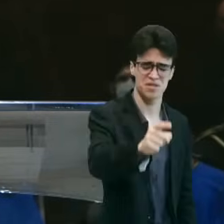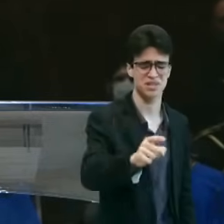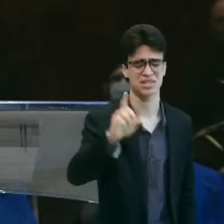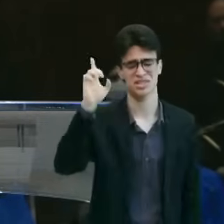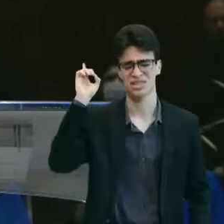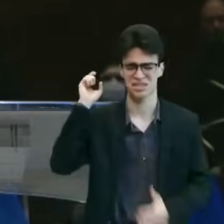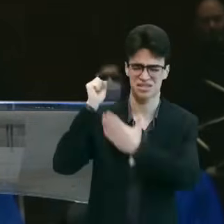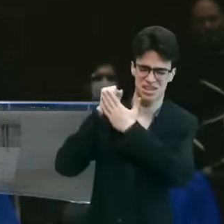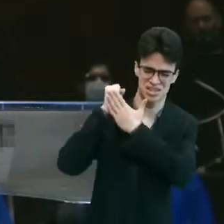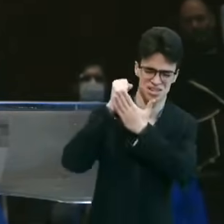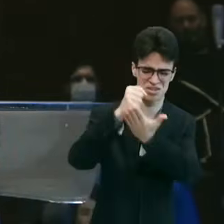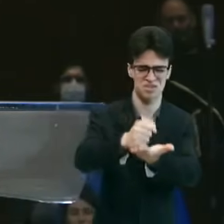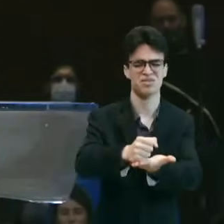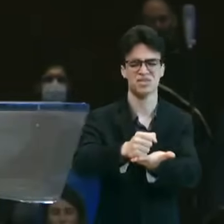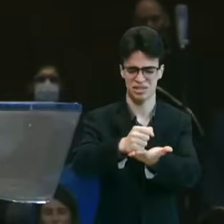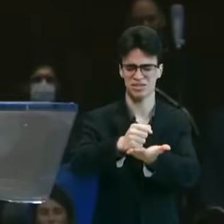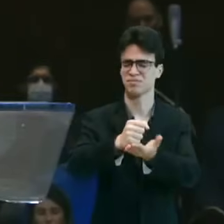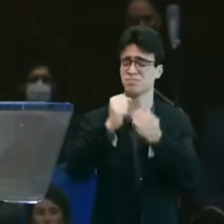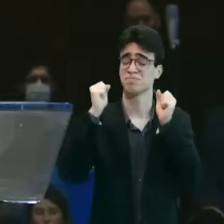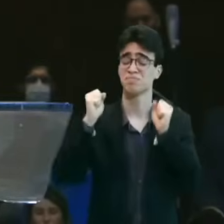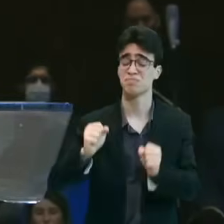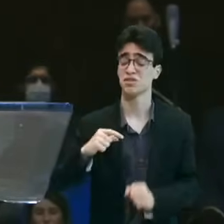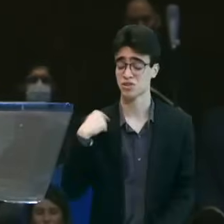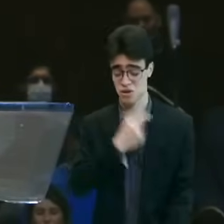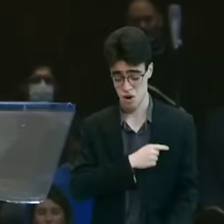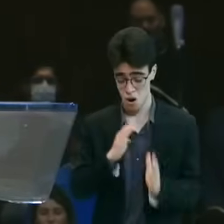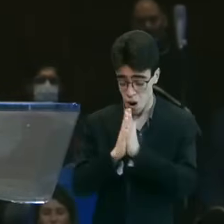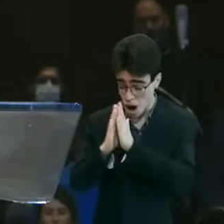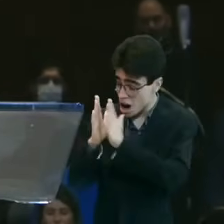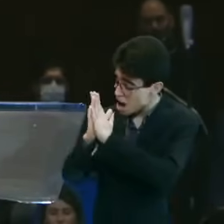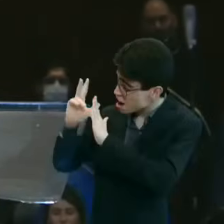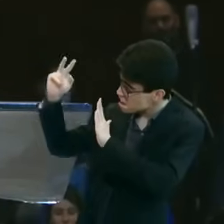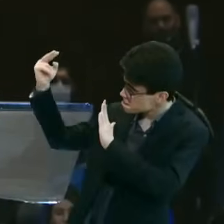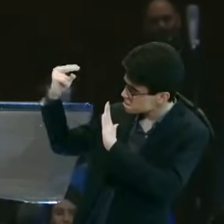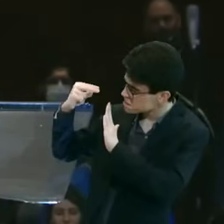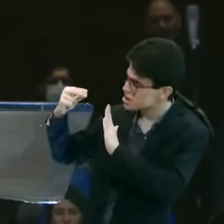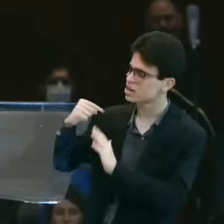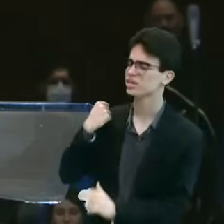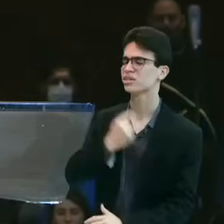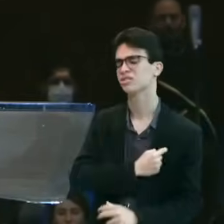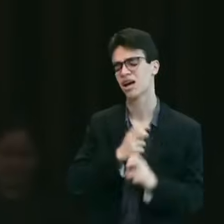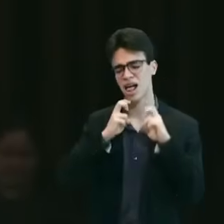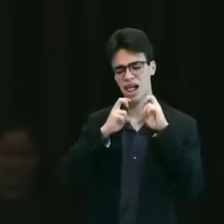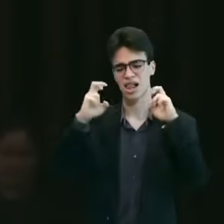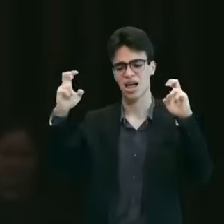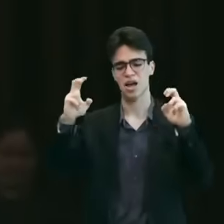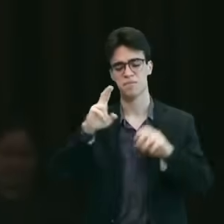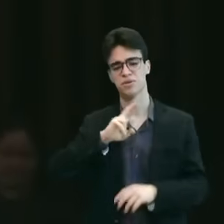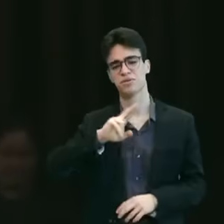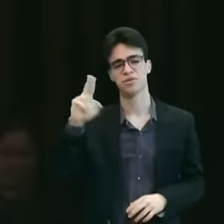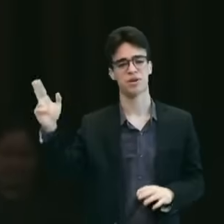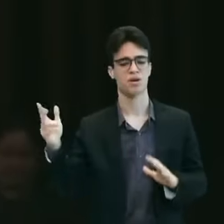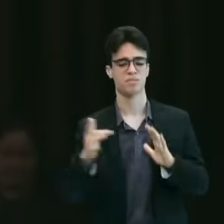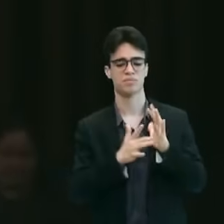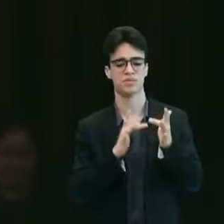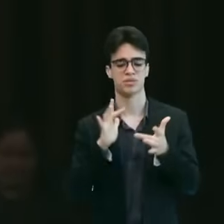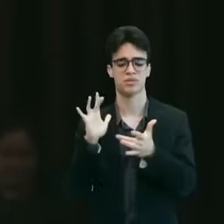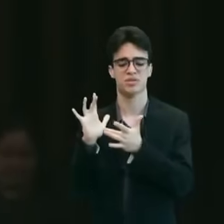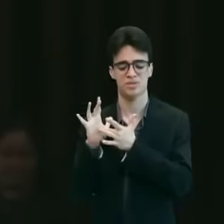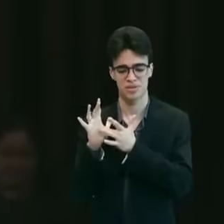seu favor. Escuta, Deus, a nossa oração, é aquilo que clamamos em nome de